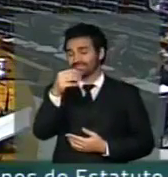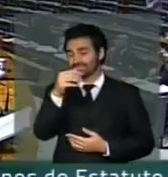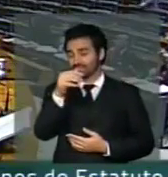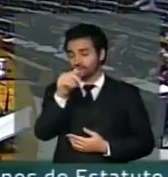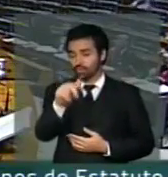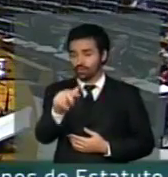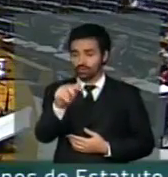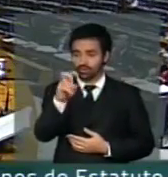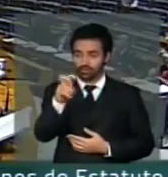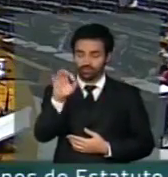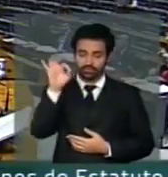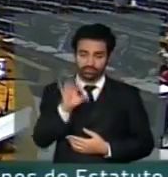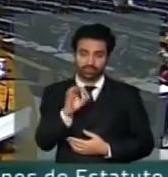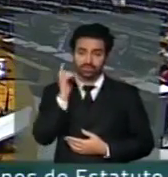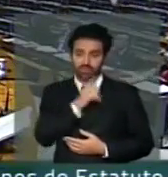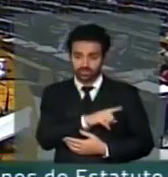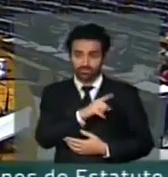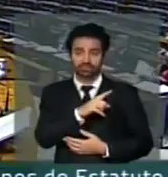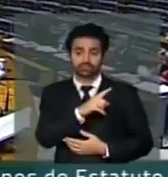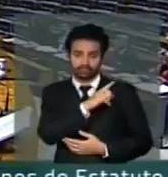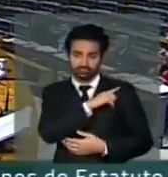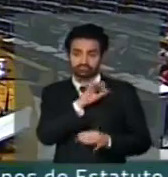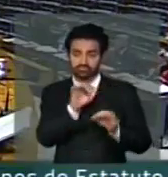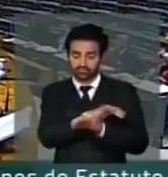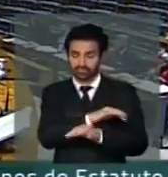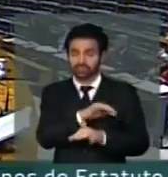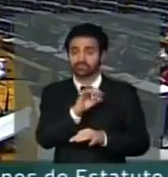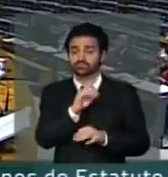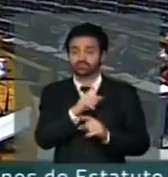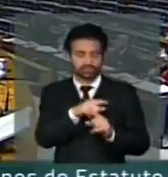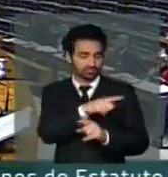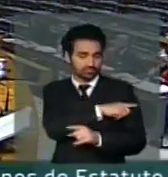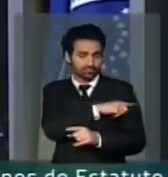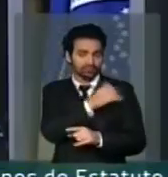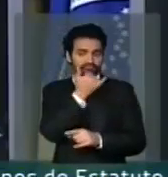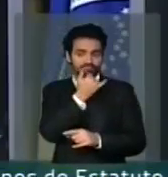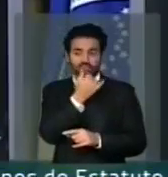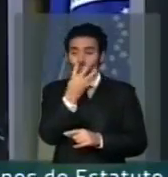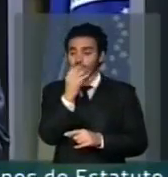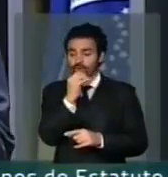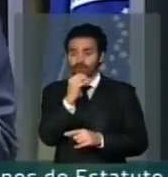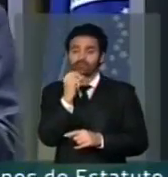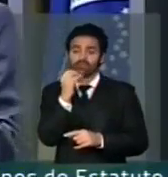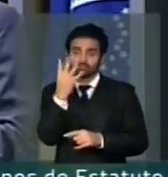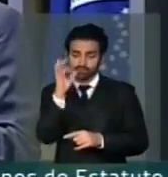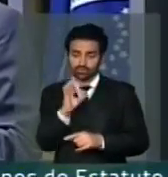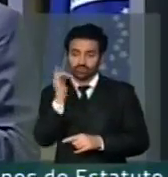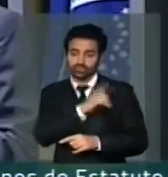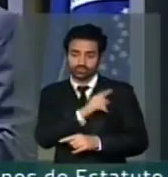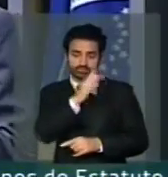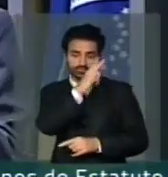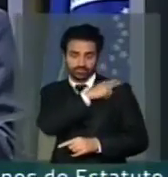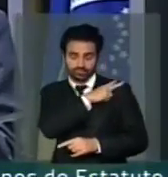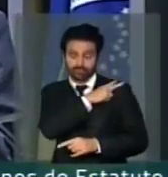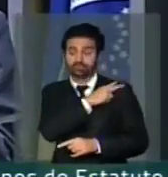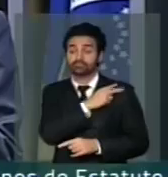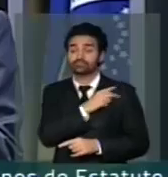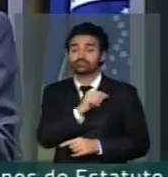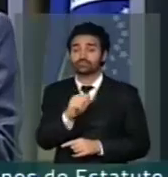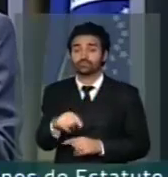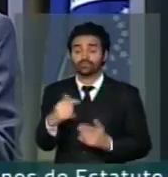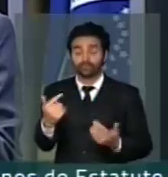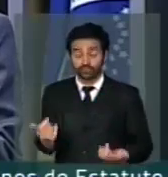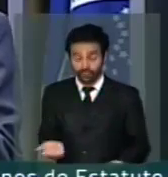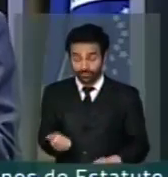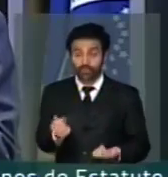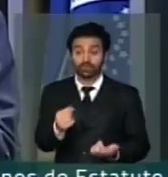primeira série, enquanto apenas 40 concluem o ensino médio. A proficiência nacional em leitura